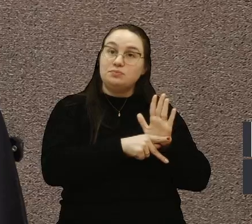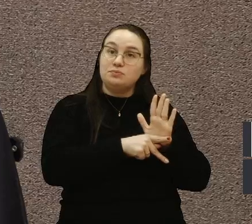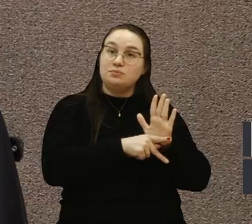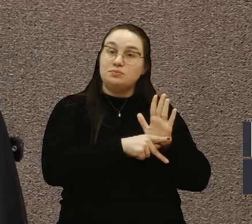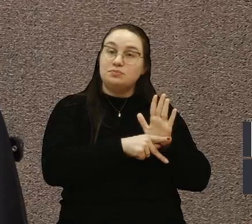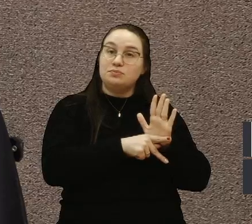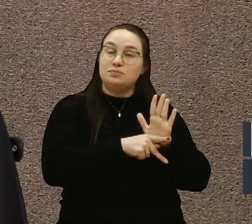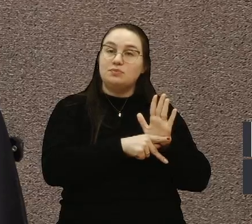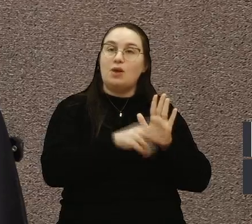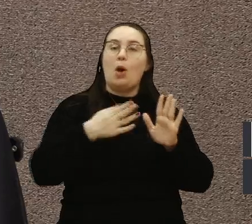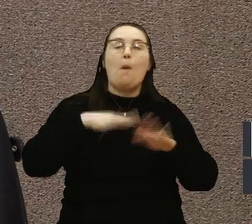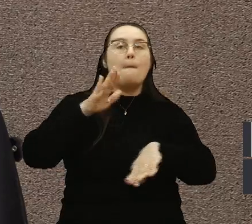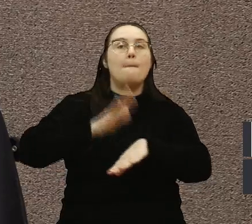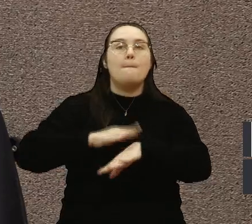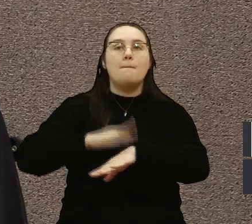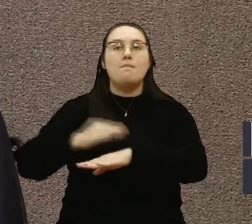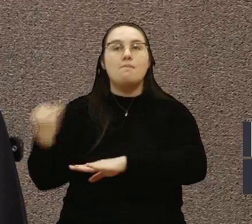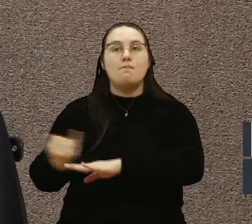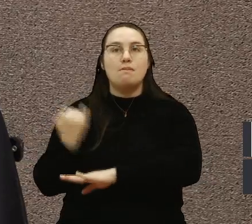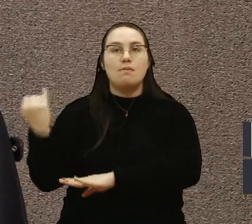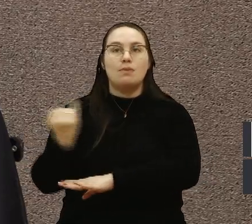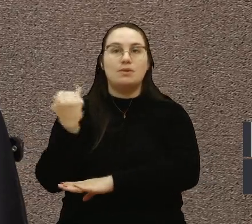num momento muito importante,